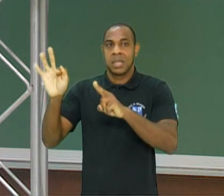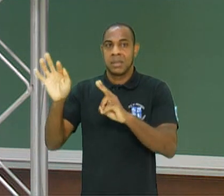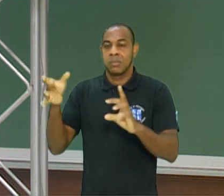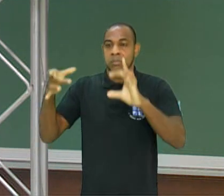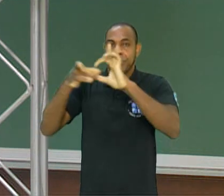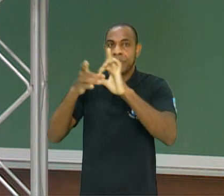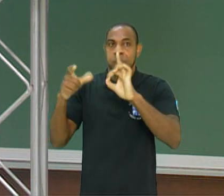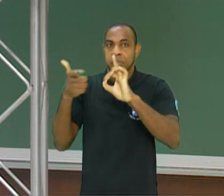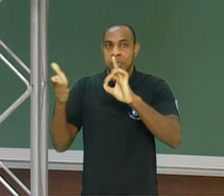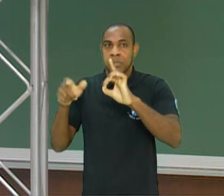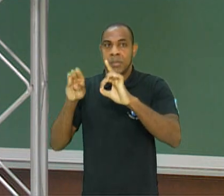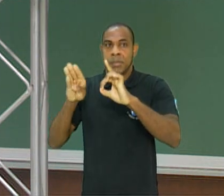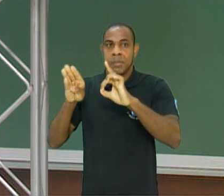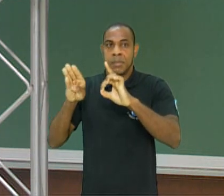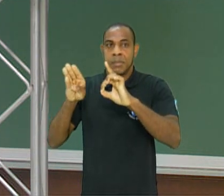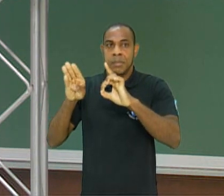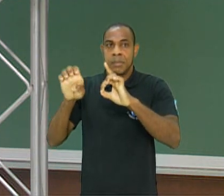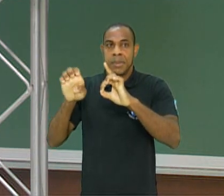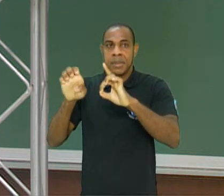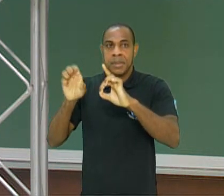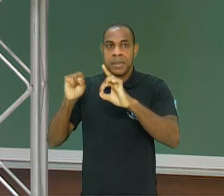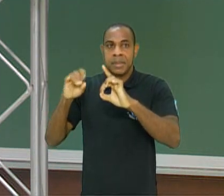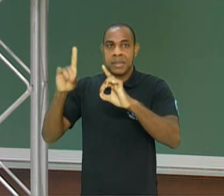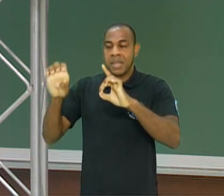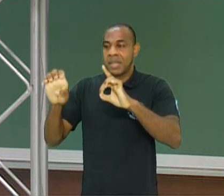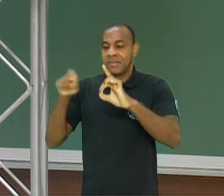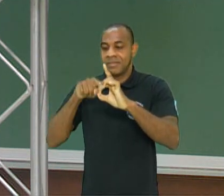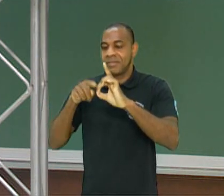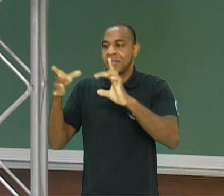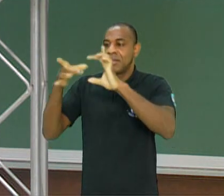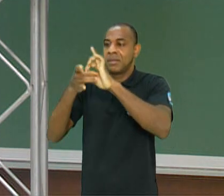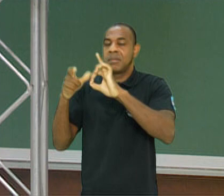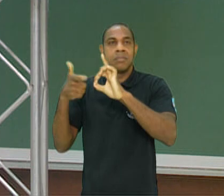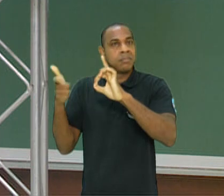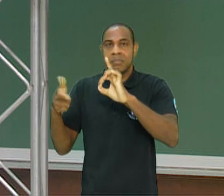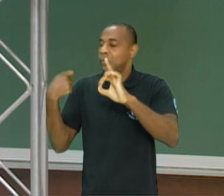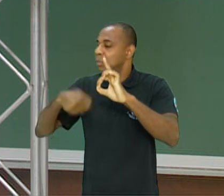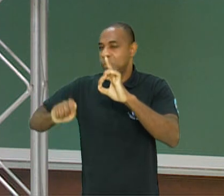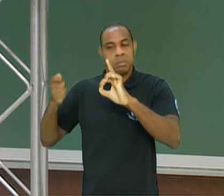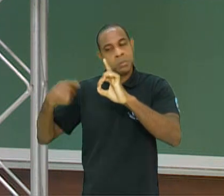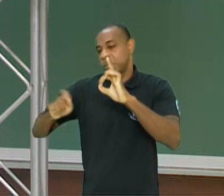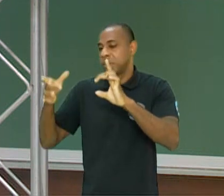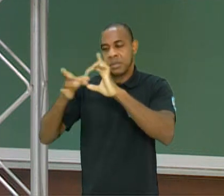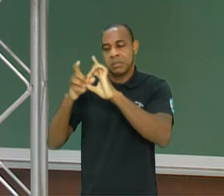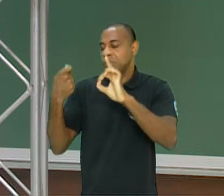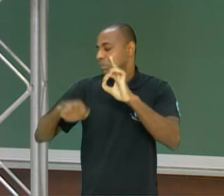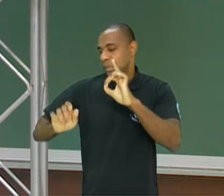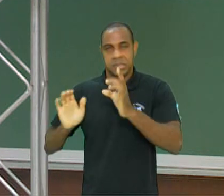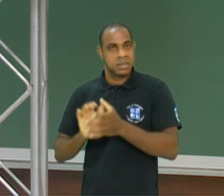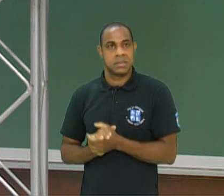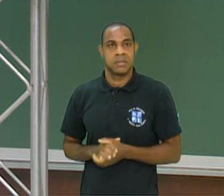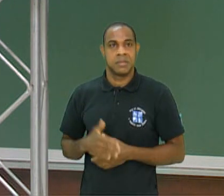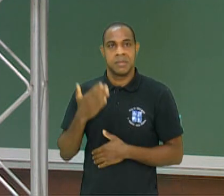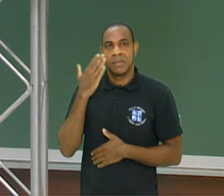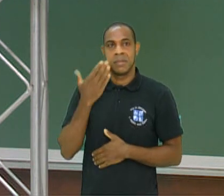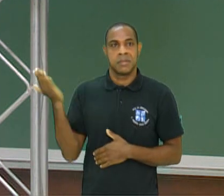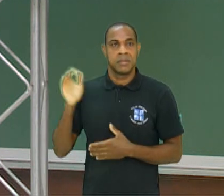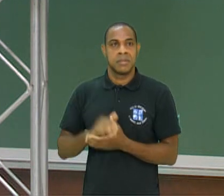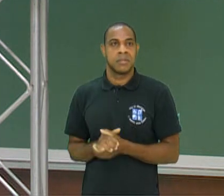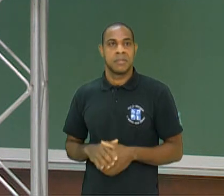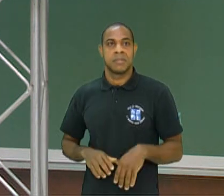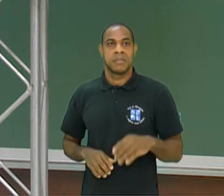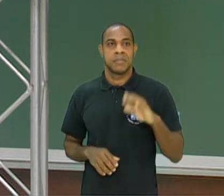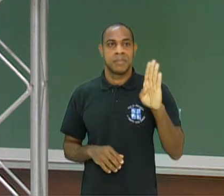preposição beside. Beside, ao lado de, não precisa da preposição of depois. No caso do in